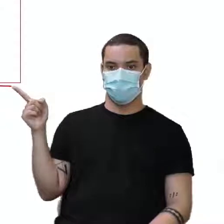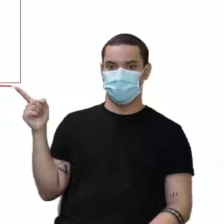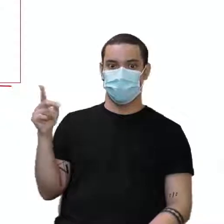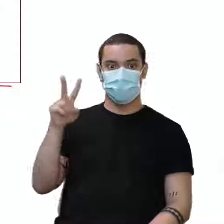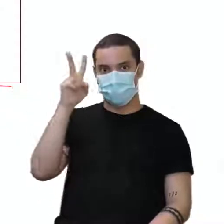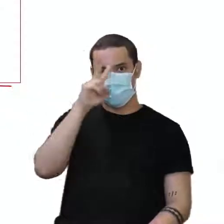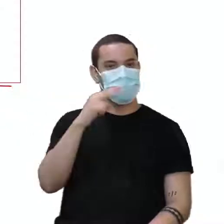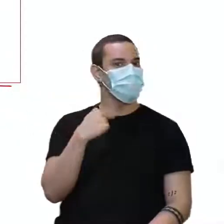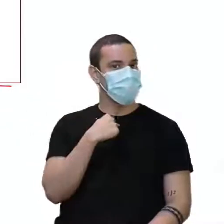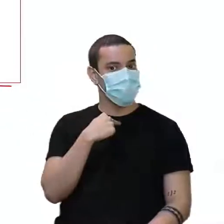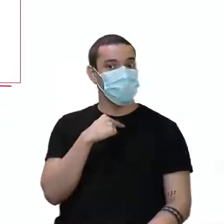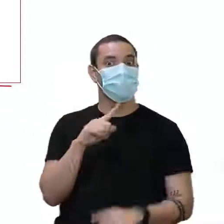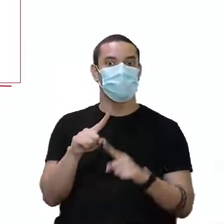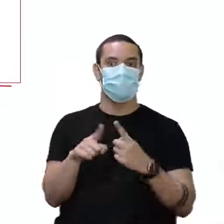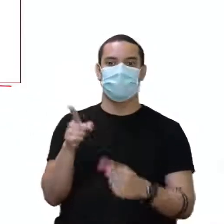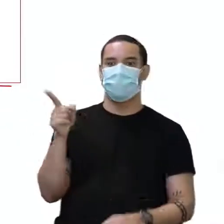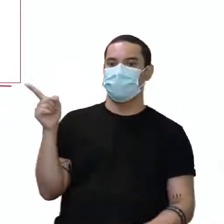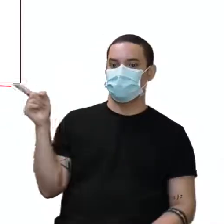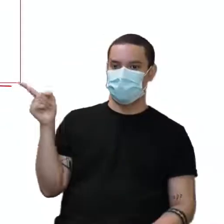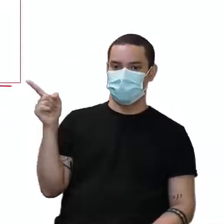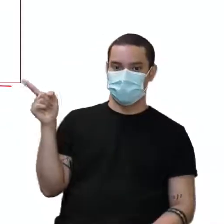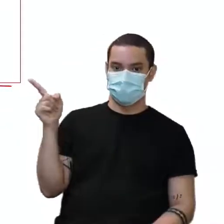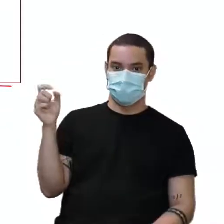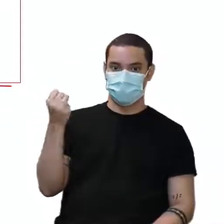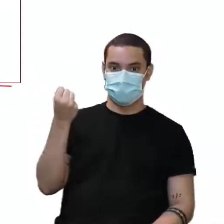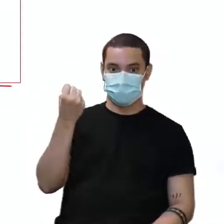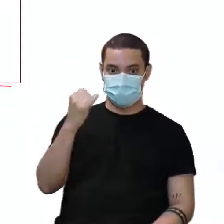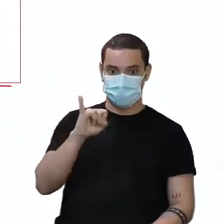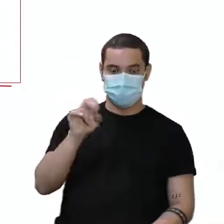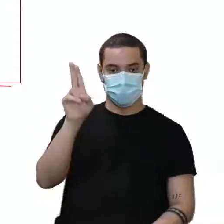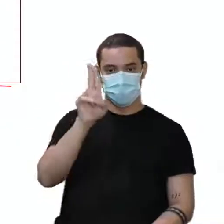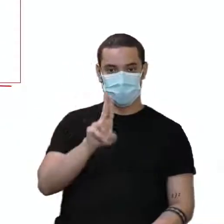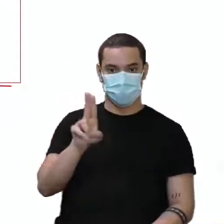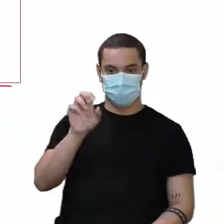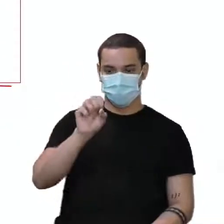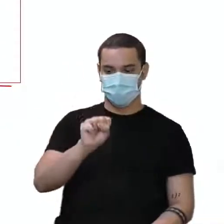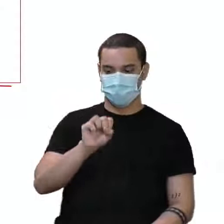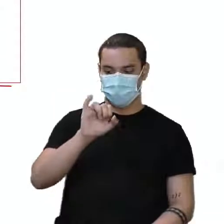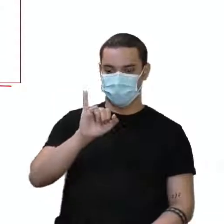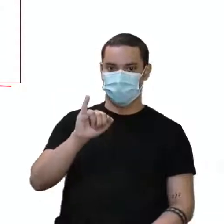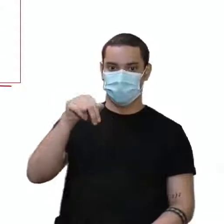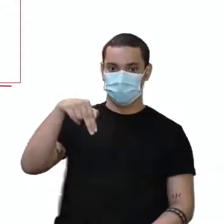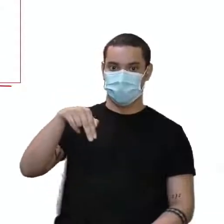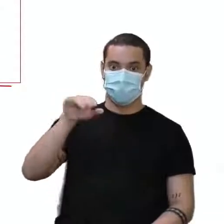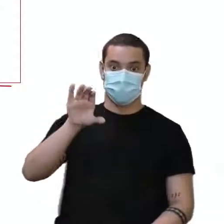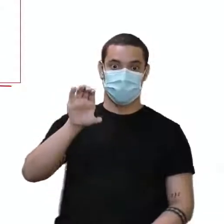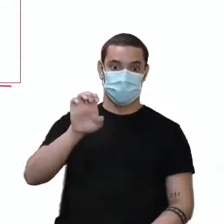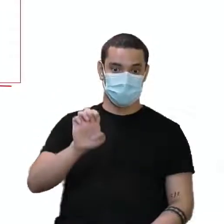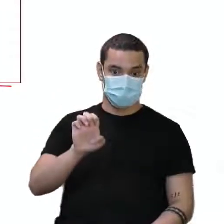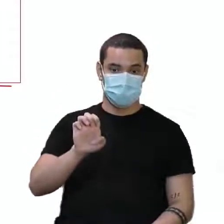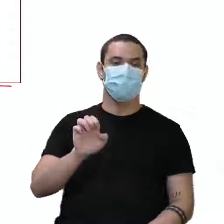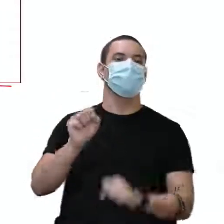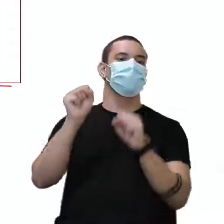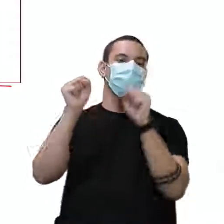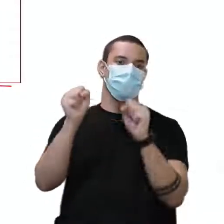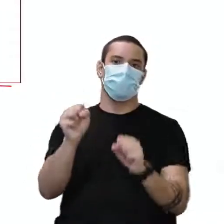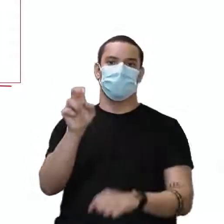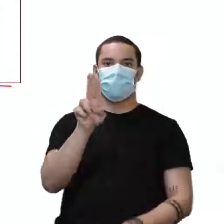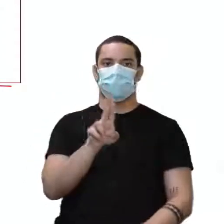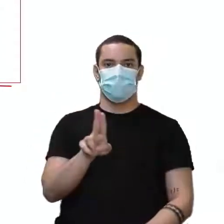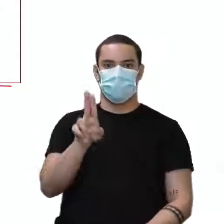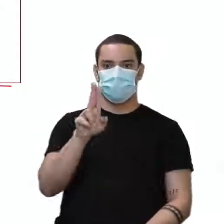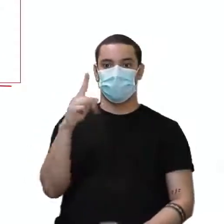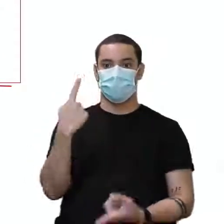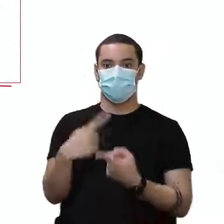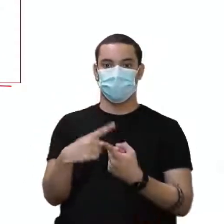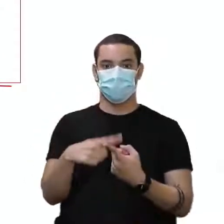vai usar. Porém, quando você usa o since, be my guest. Fique à vontade, pode usar. Porque aí